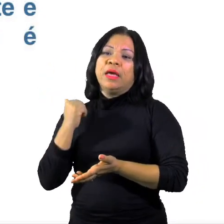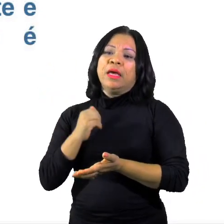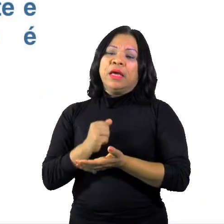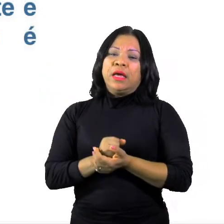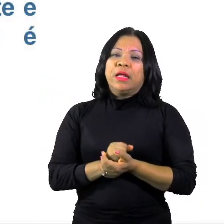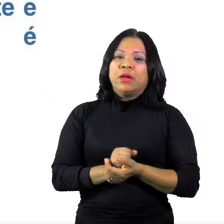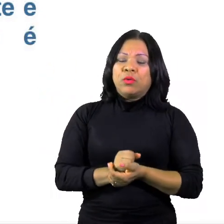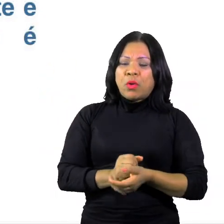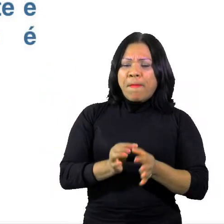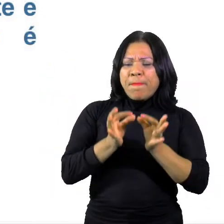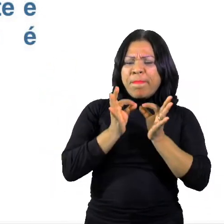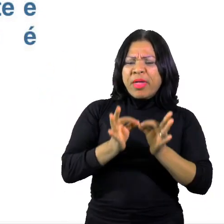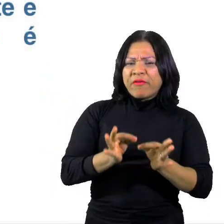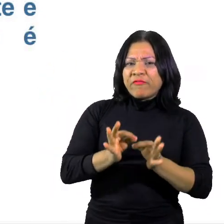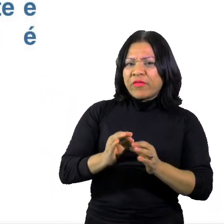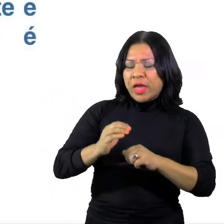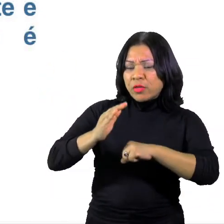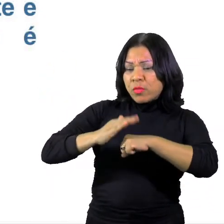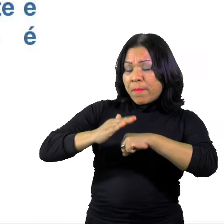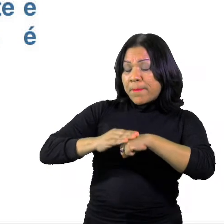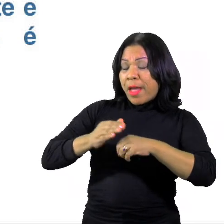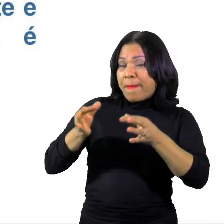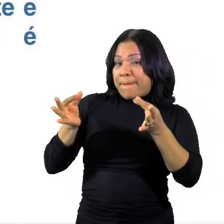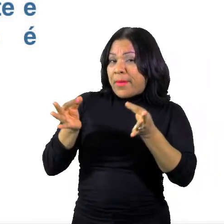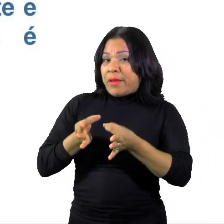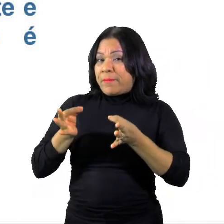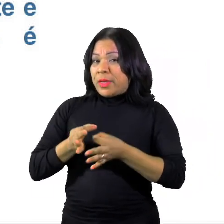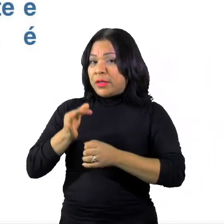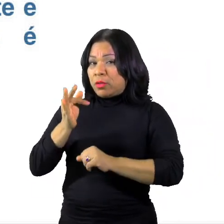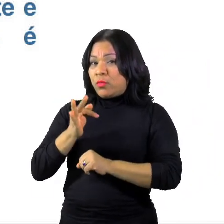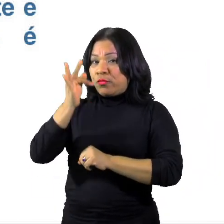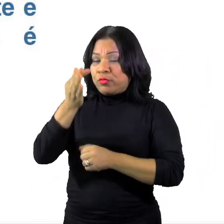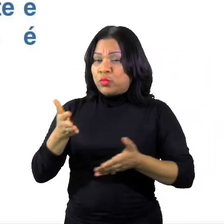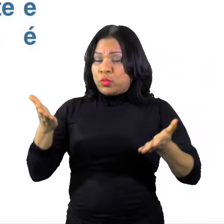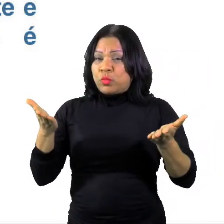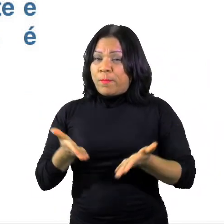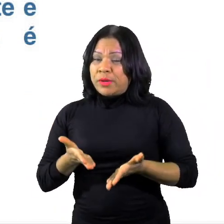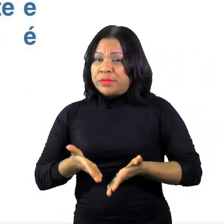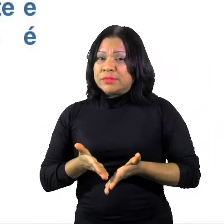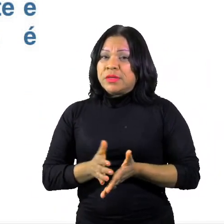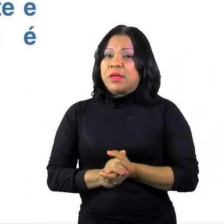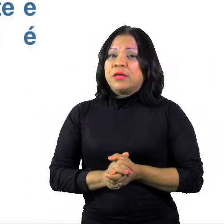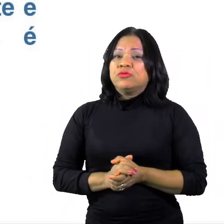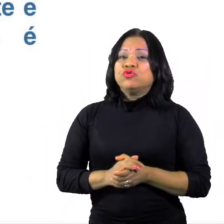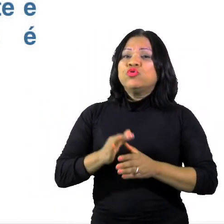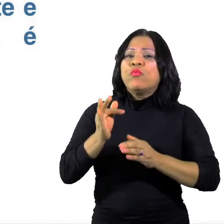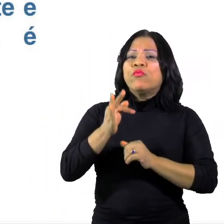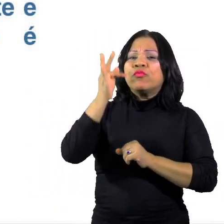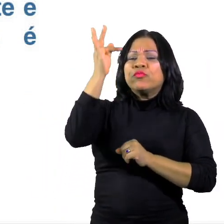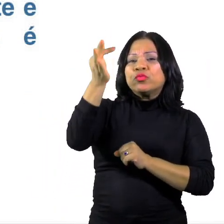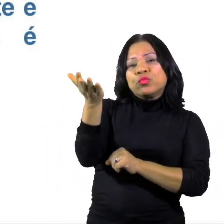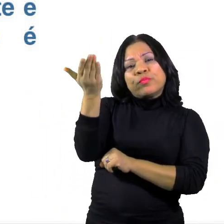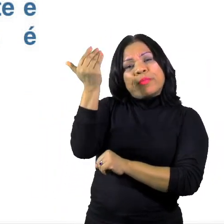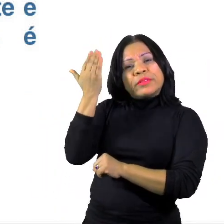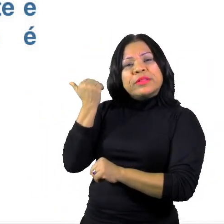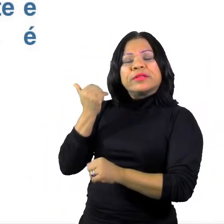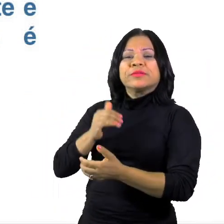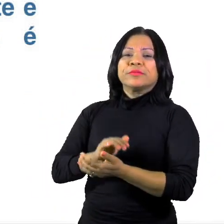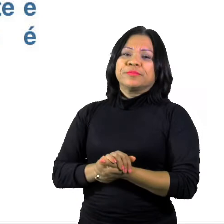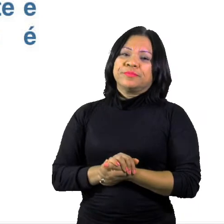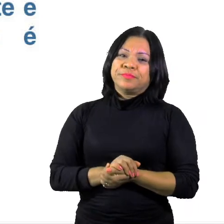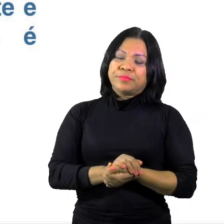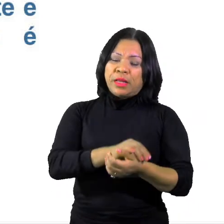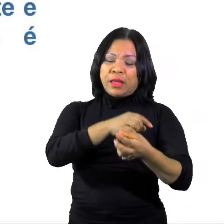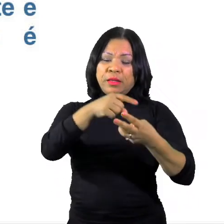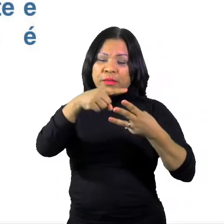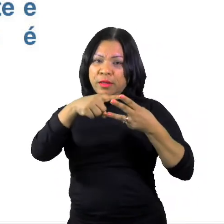E o futuro, que pode ser dividido também em futuro do presente e futuro do pretérito. Temos 3